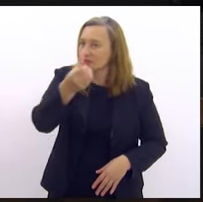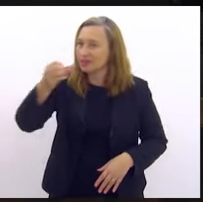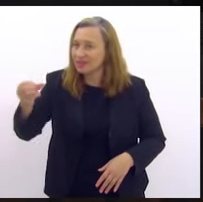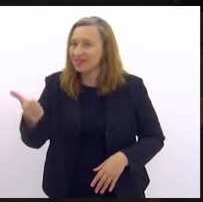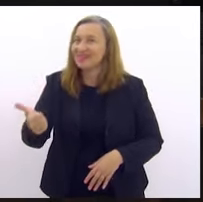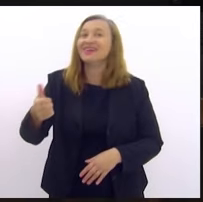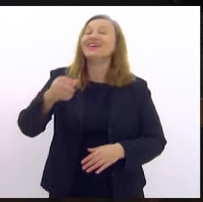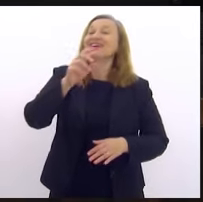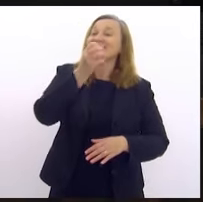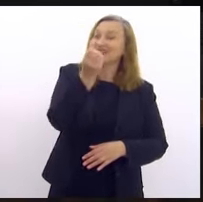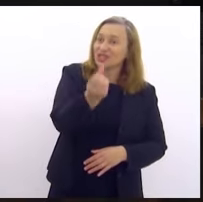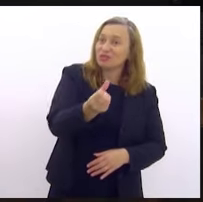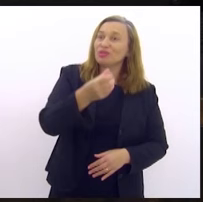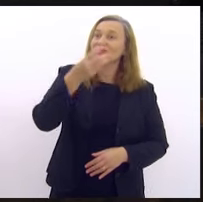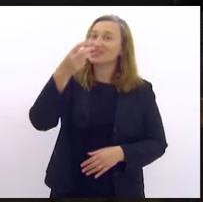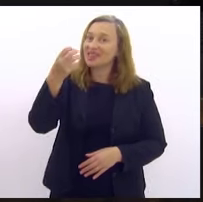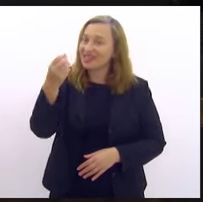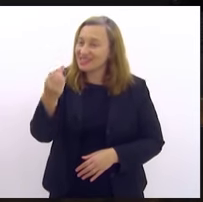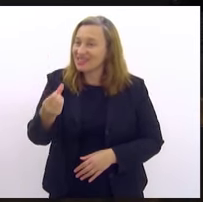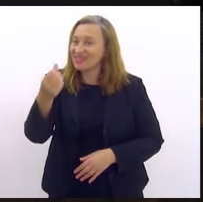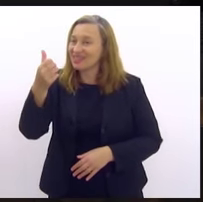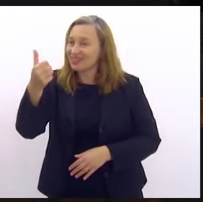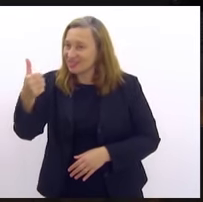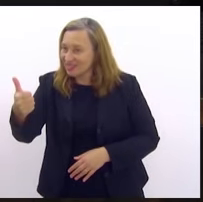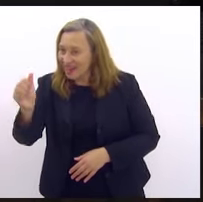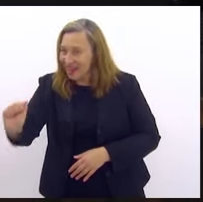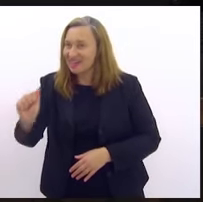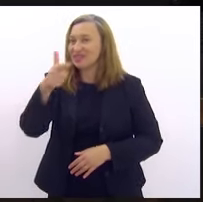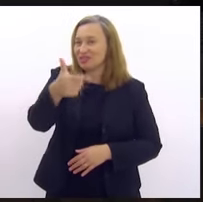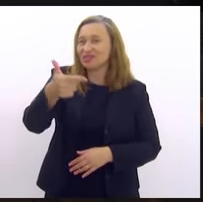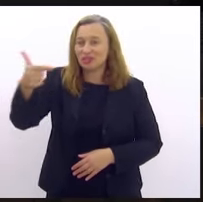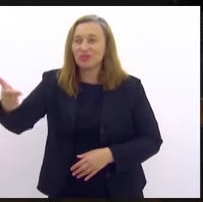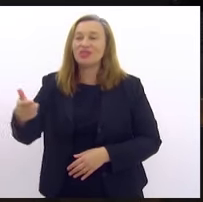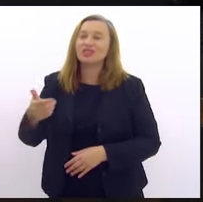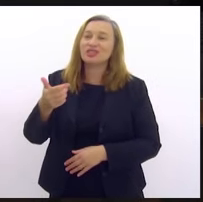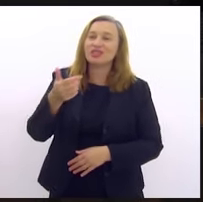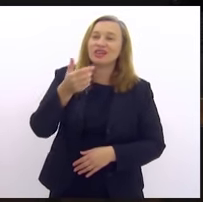6.060-A de 22, 6.019 de 22,